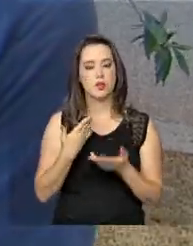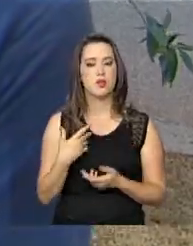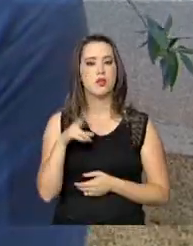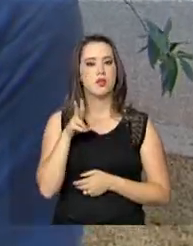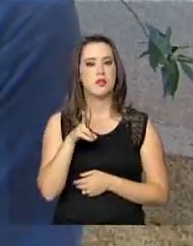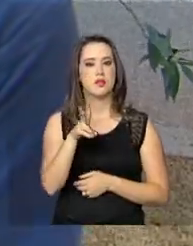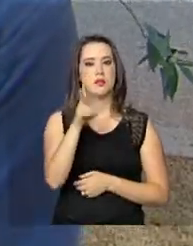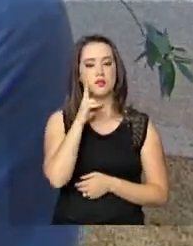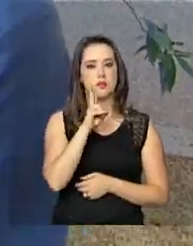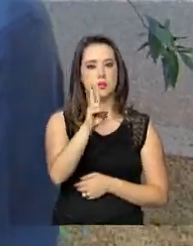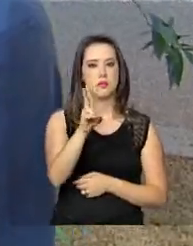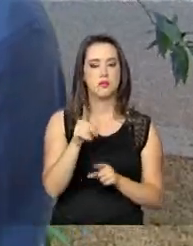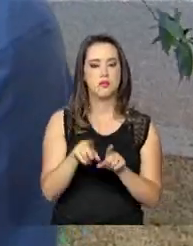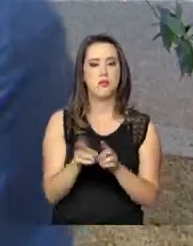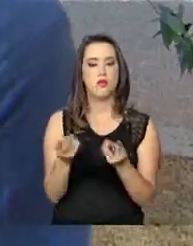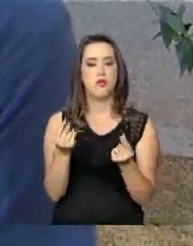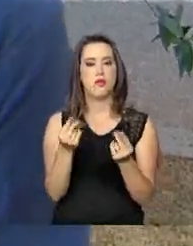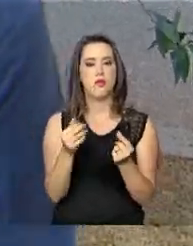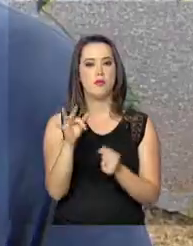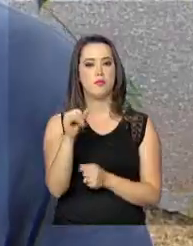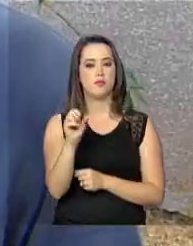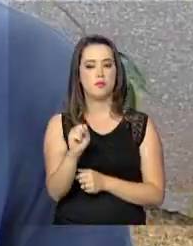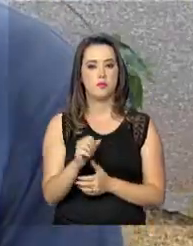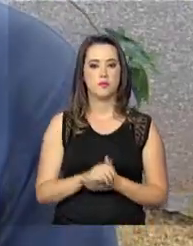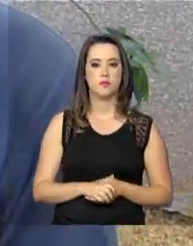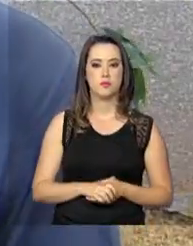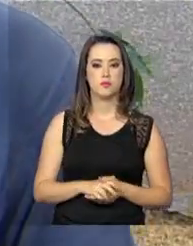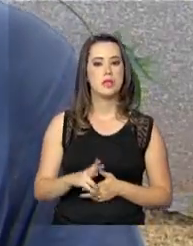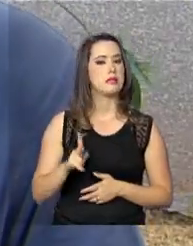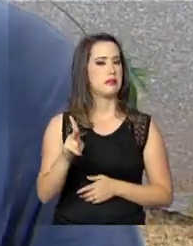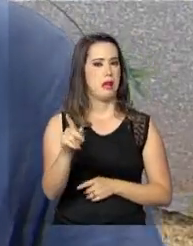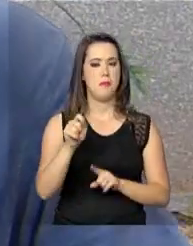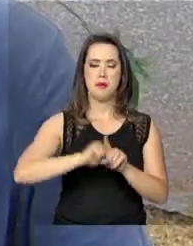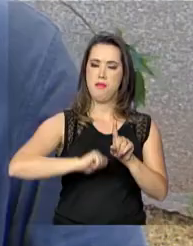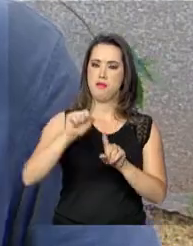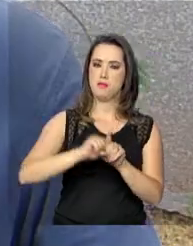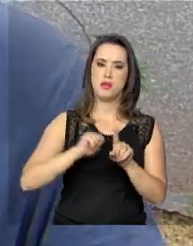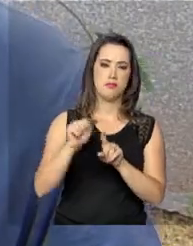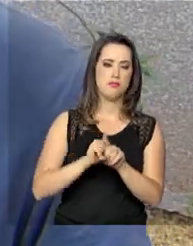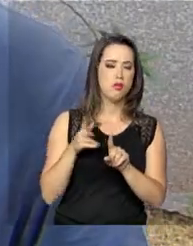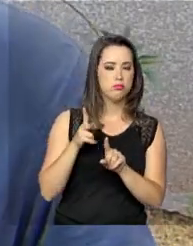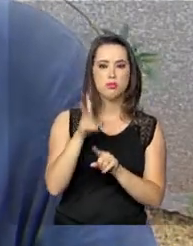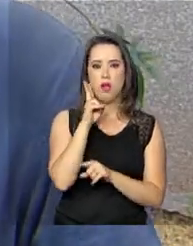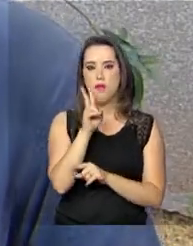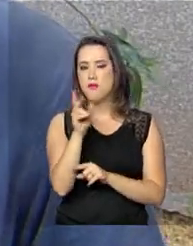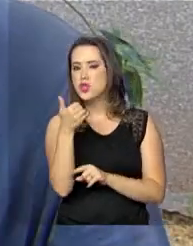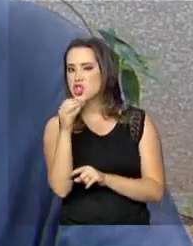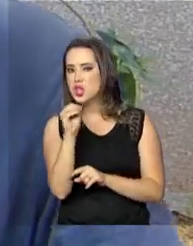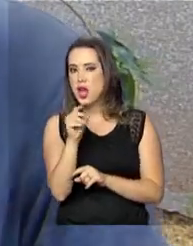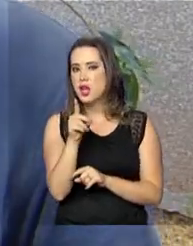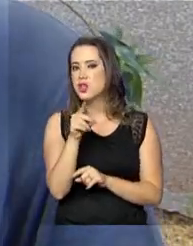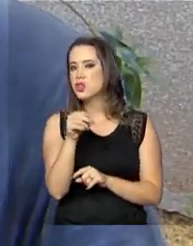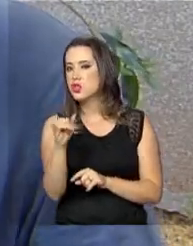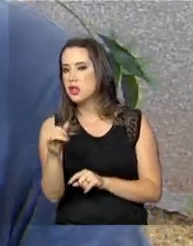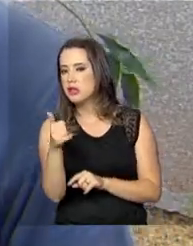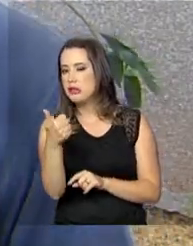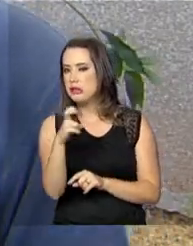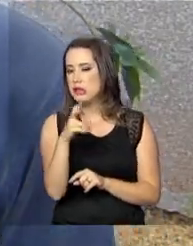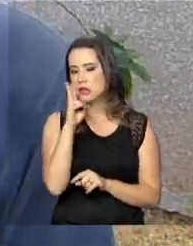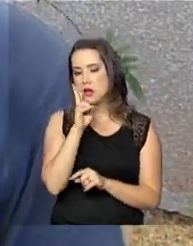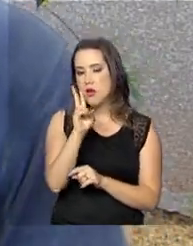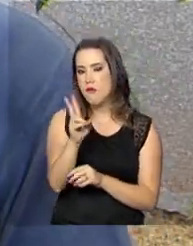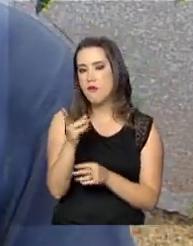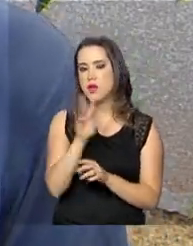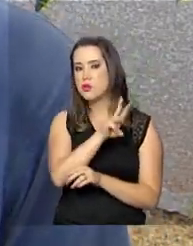deixe de conferir o saldo do fgts o checo mensalmente todo mais ou menos ali pelo dia 10 dia 15 eu vou lá dou uma olhadinha